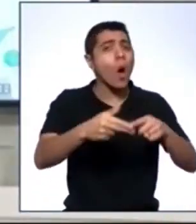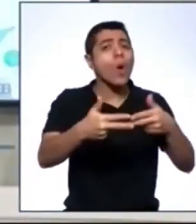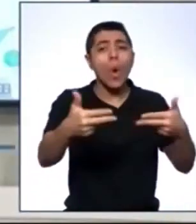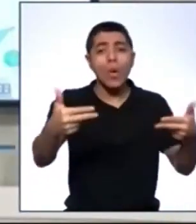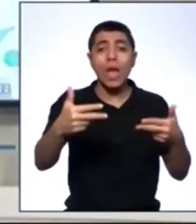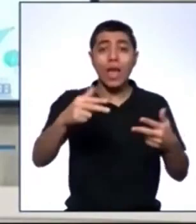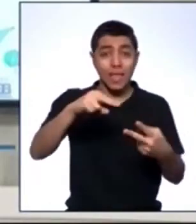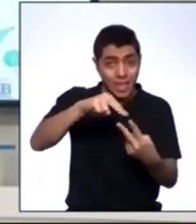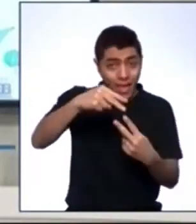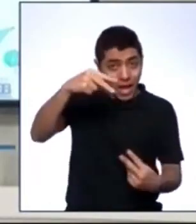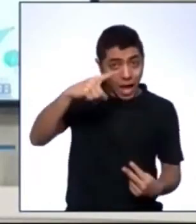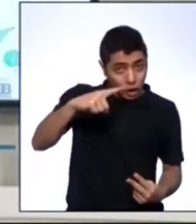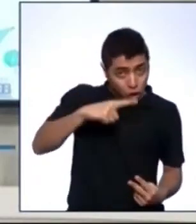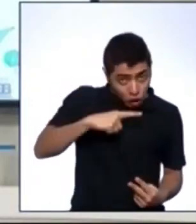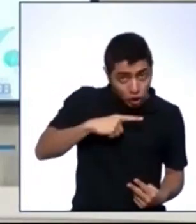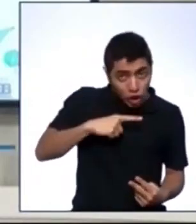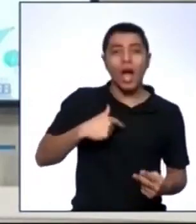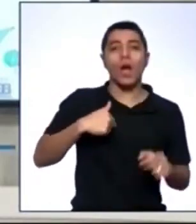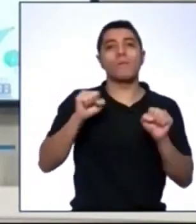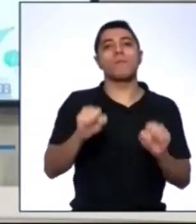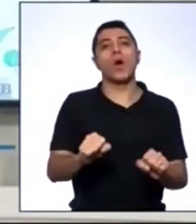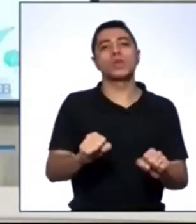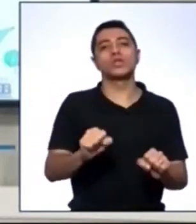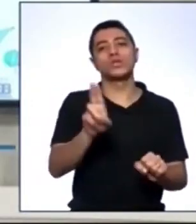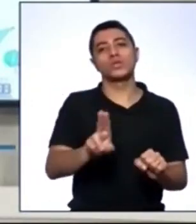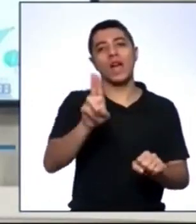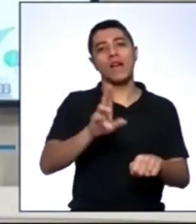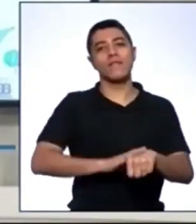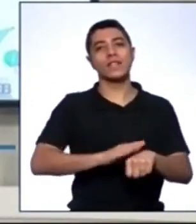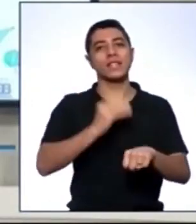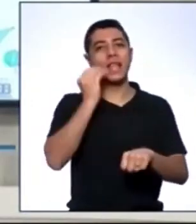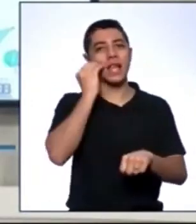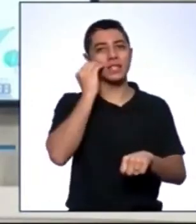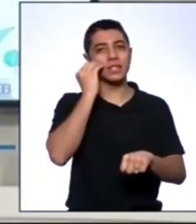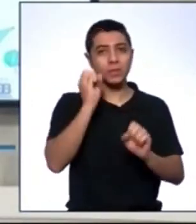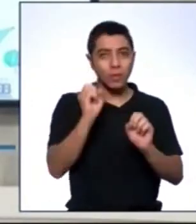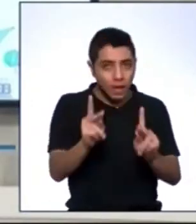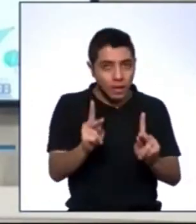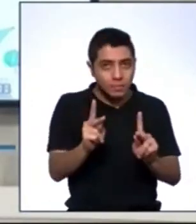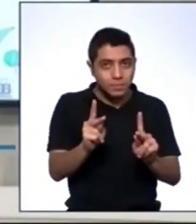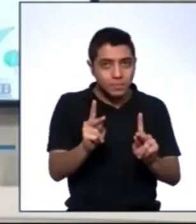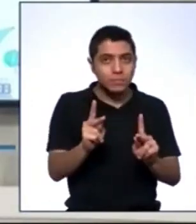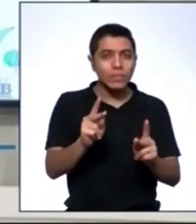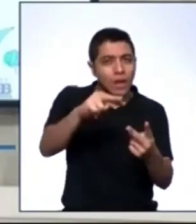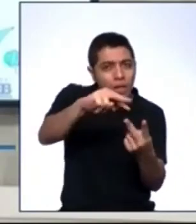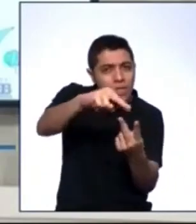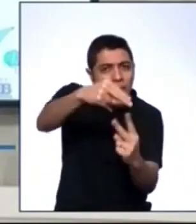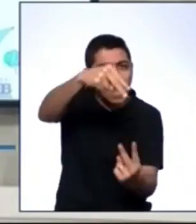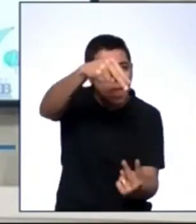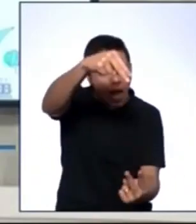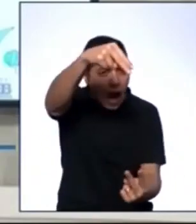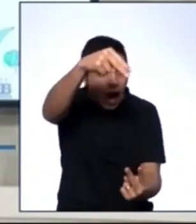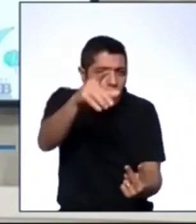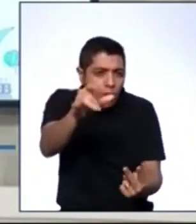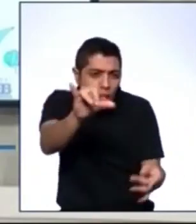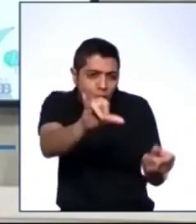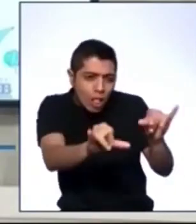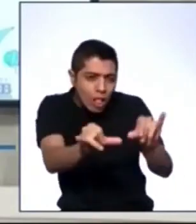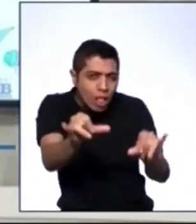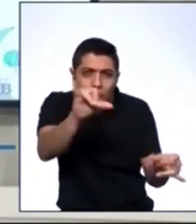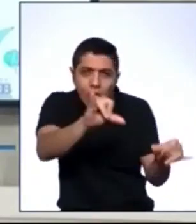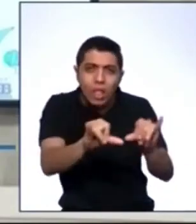teste, ok? Muito bem. Depois que é feito todo um tratamento com esse DNA, todo um tratamento